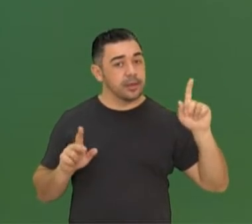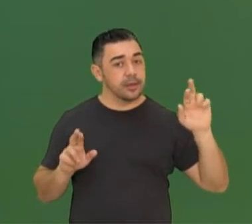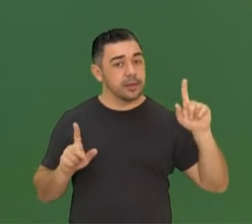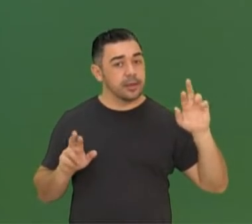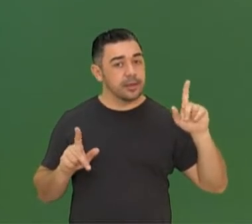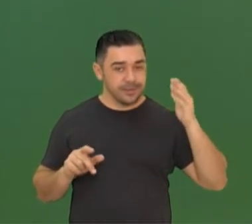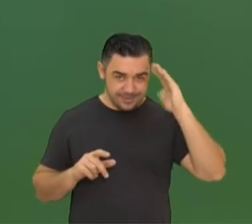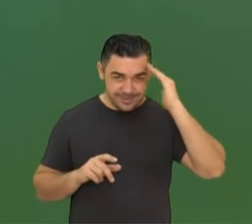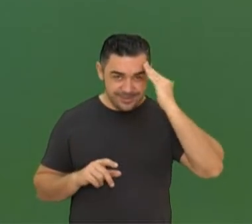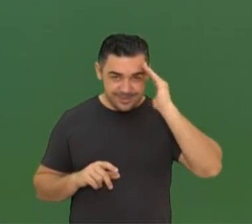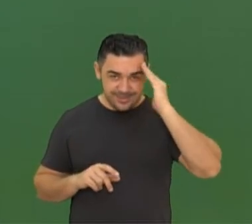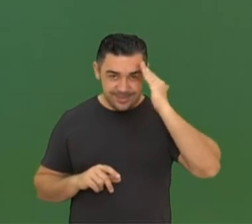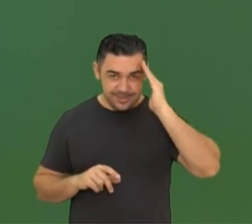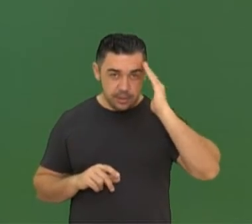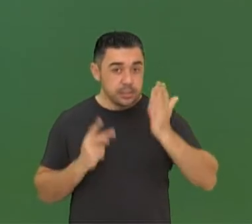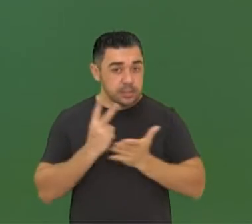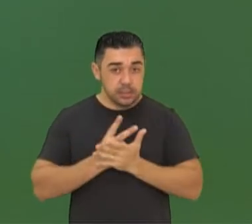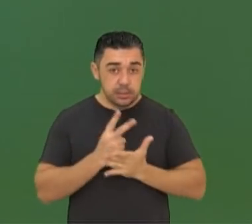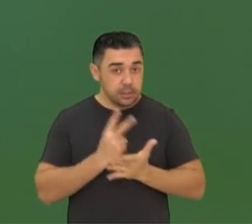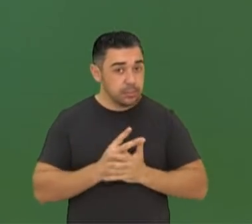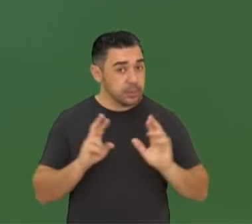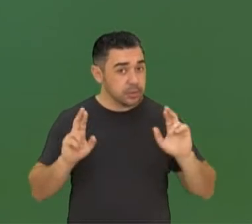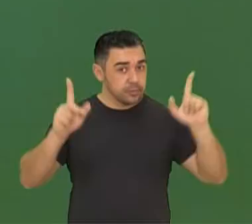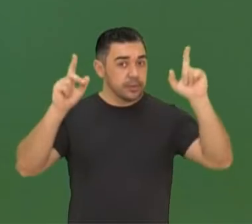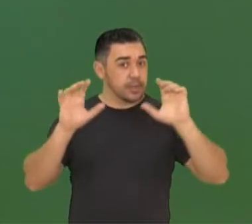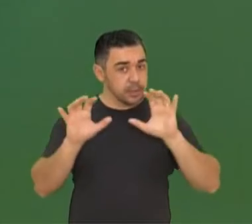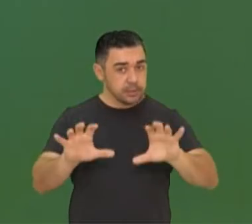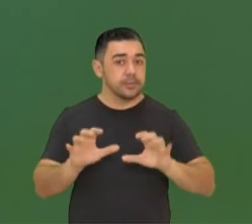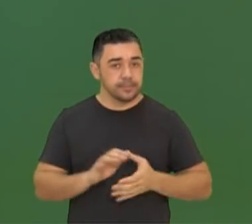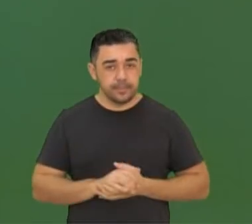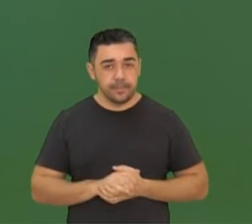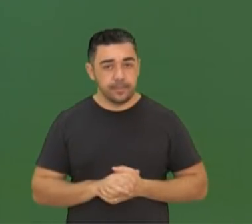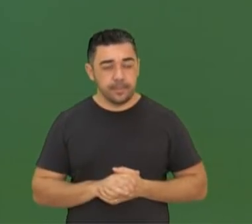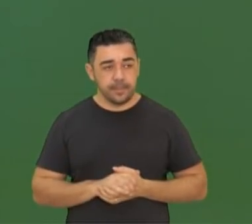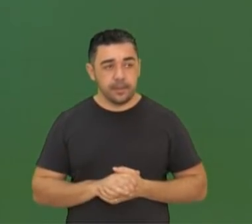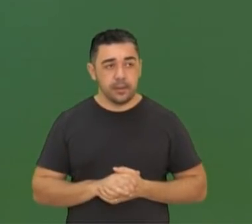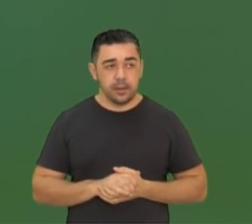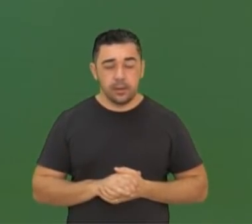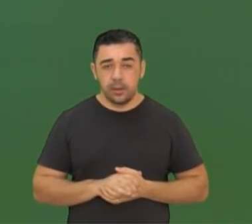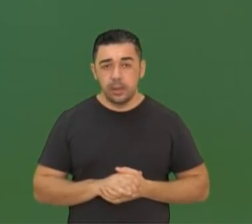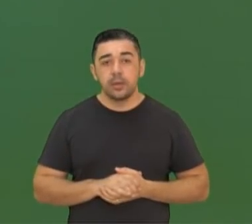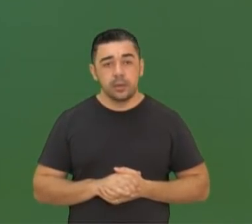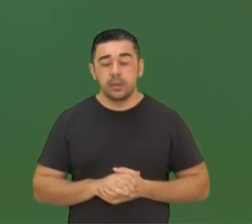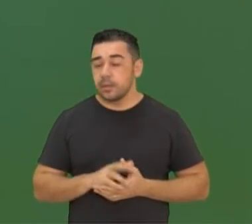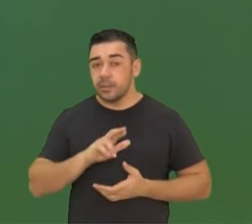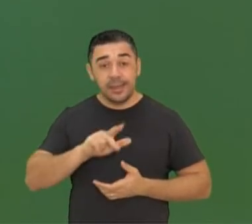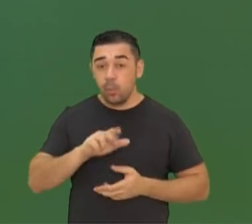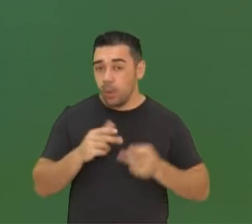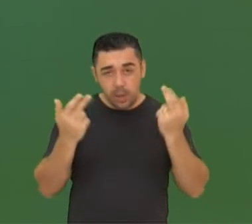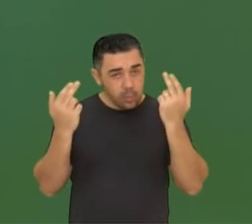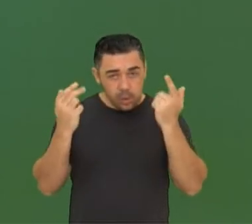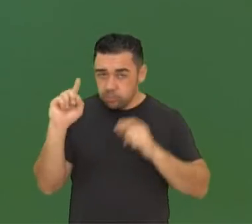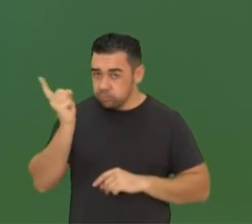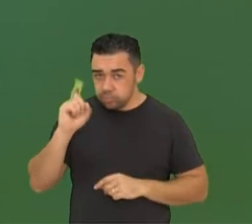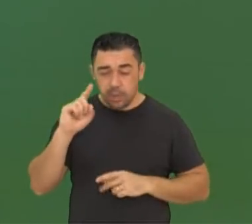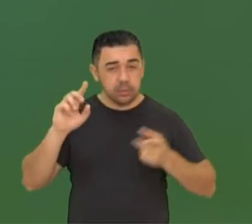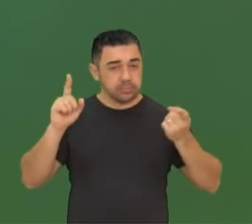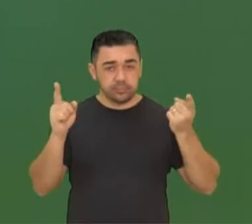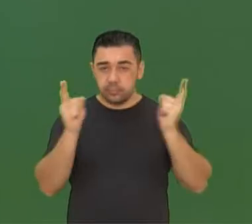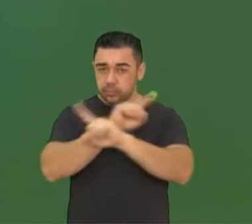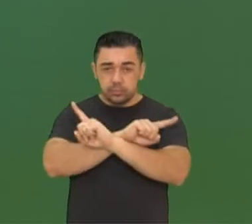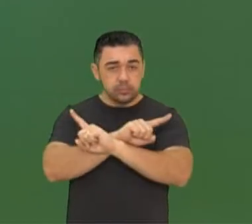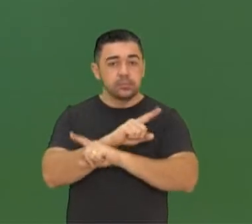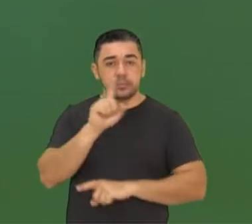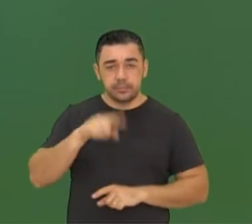Y. Você está vendo a diferença? Se esses valores aqui eles fossem iguais, eles representassem a